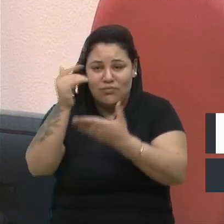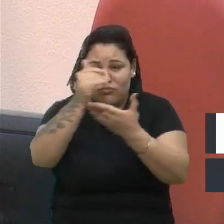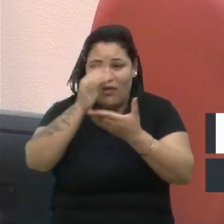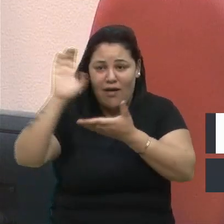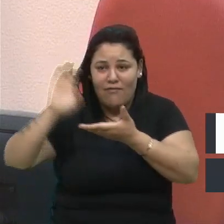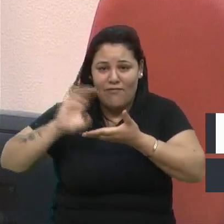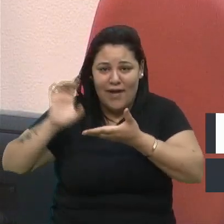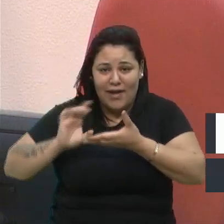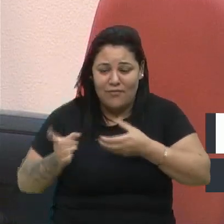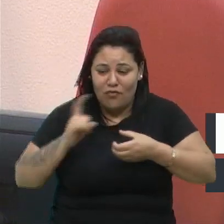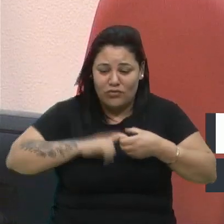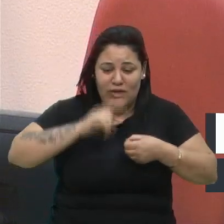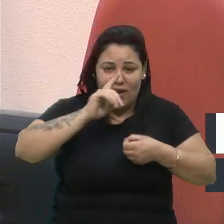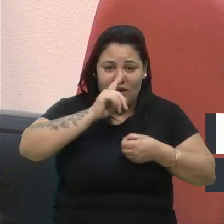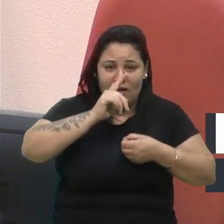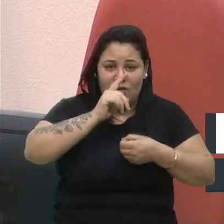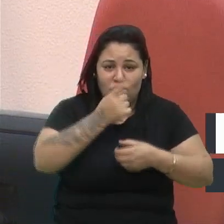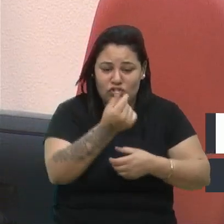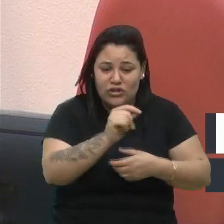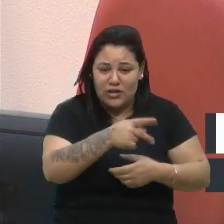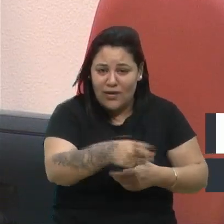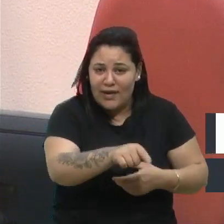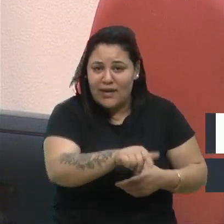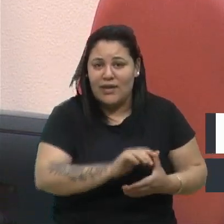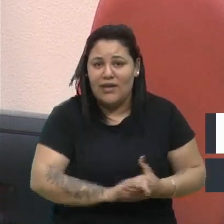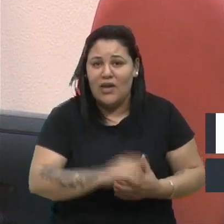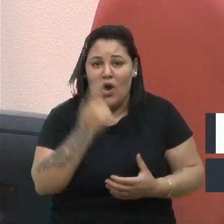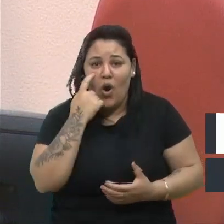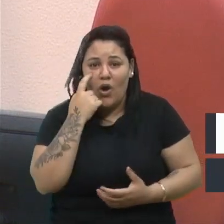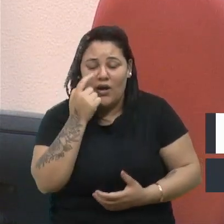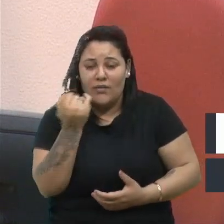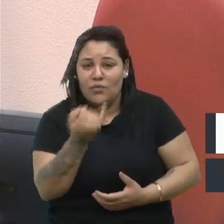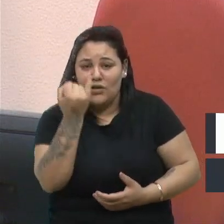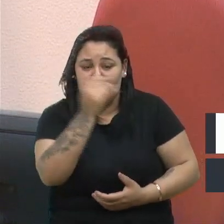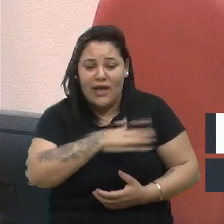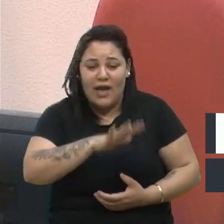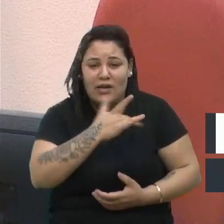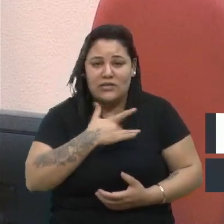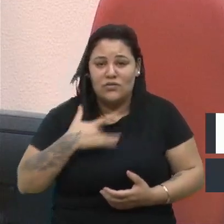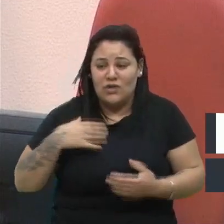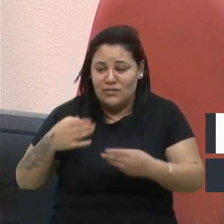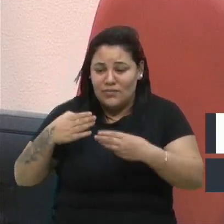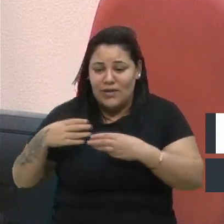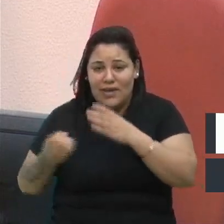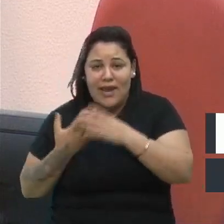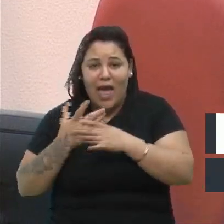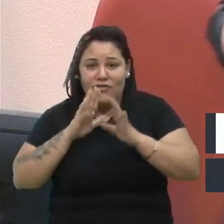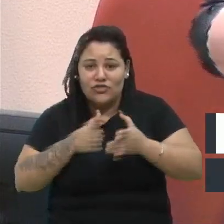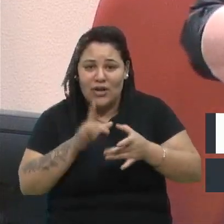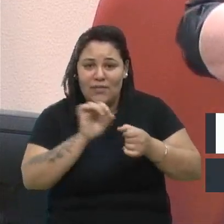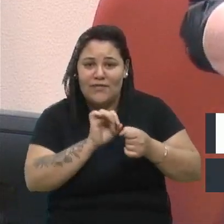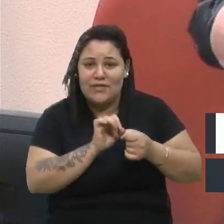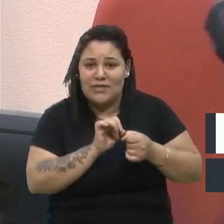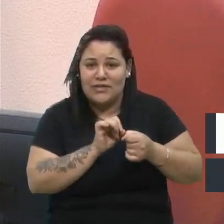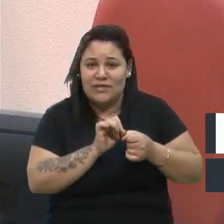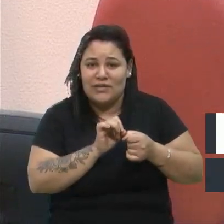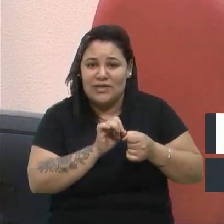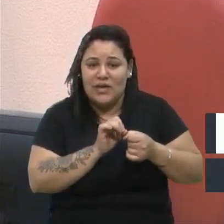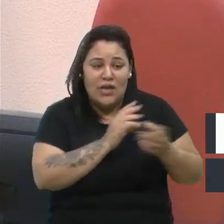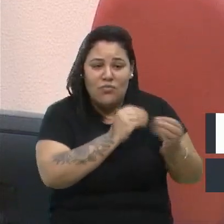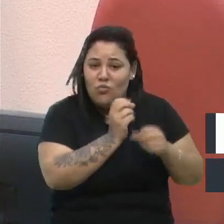gente arrecada aqui. Olha o quanto está sendo importante na área da saúde, por exemplo, as emendas parlamentares que deixaram de vir por muitos